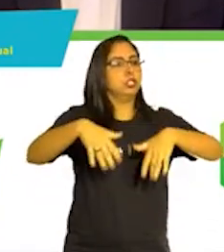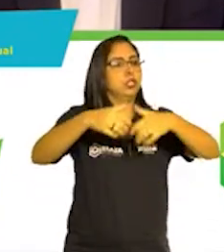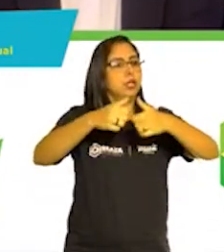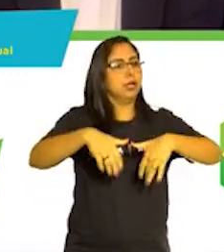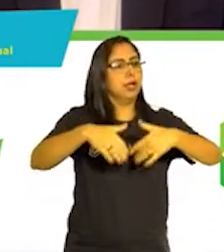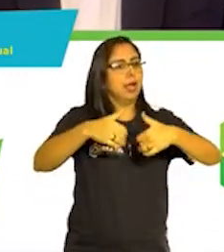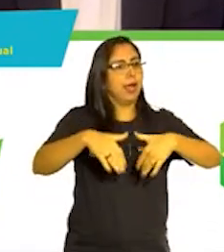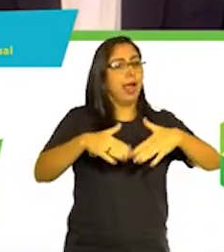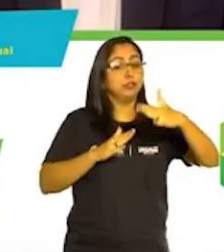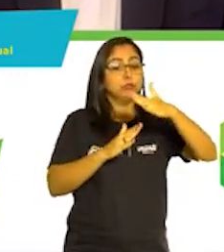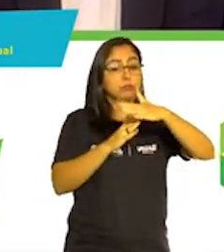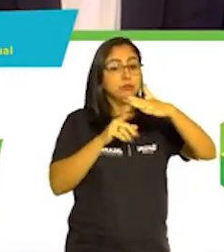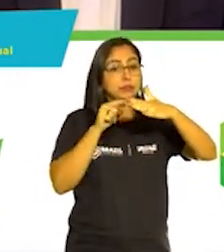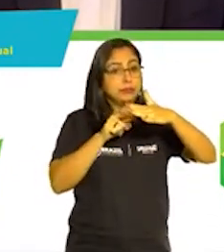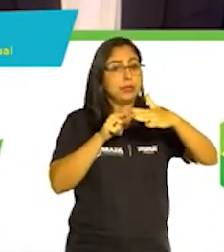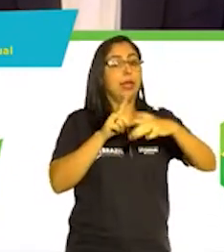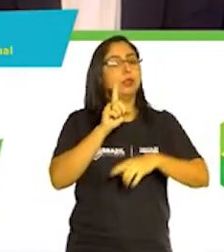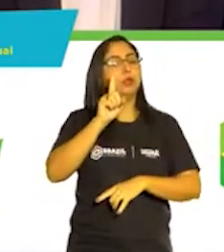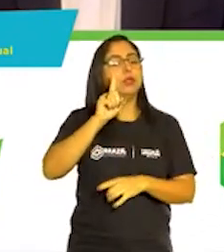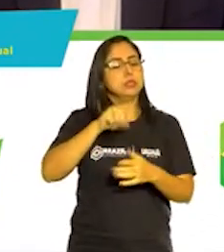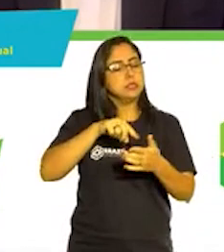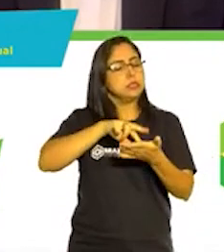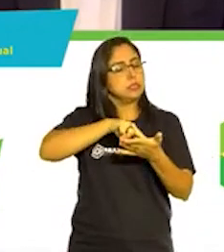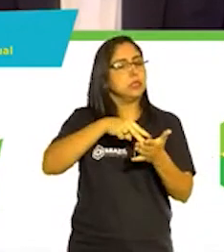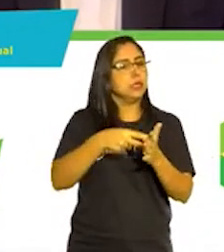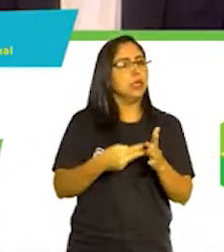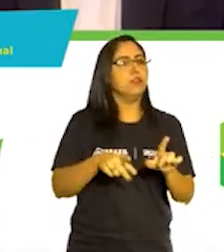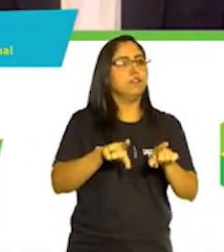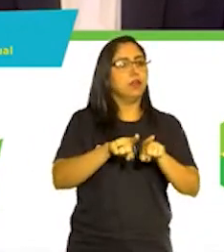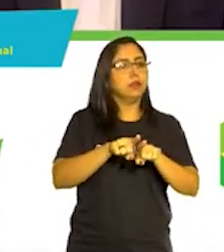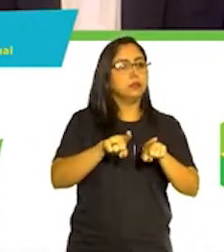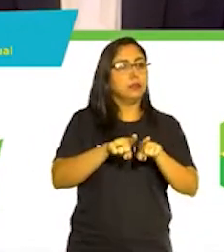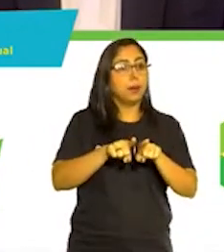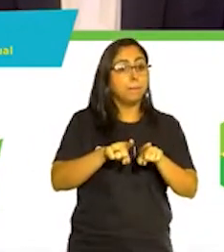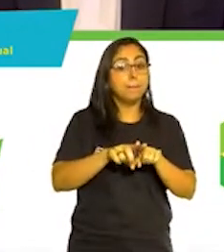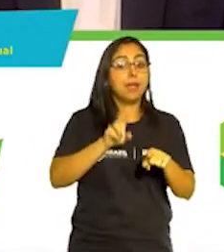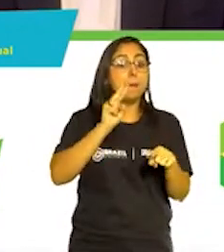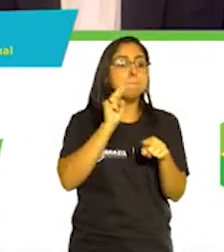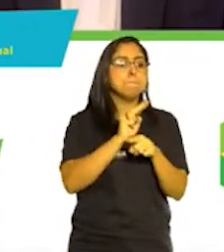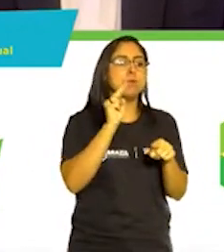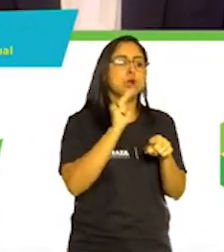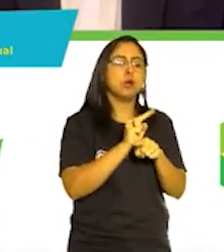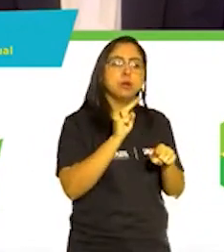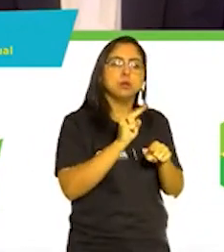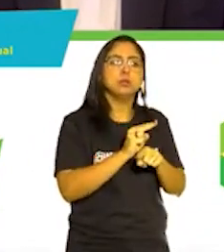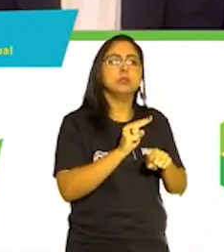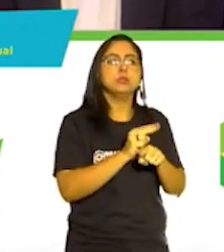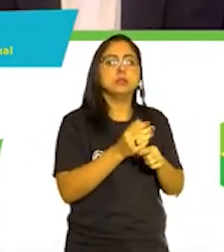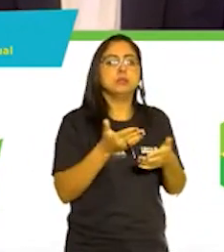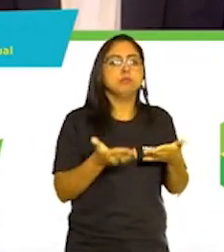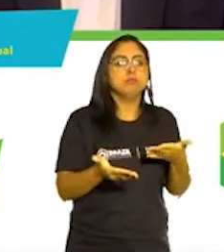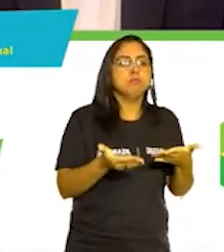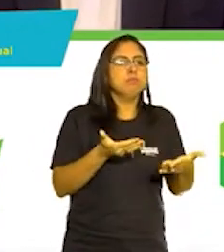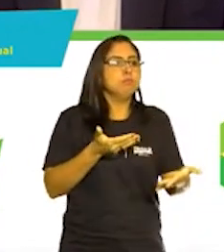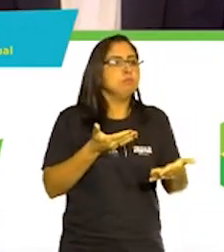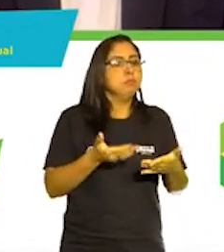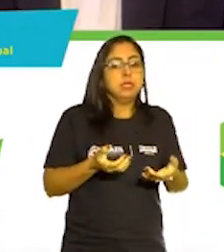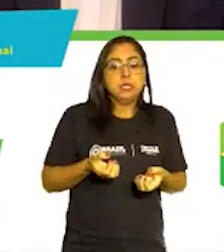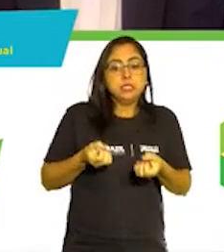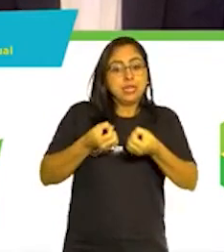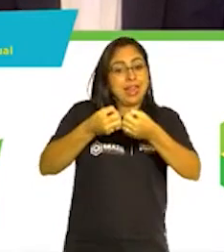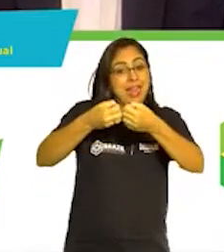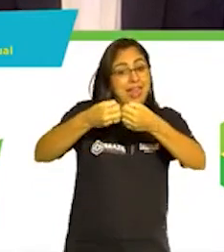uma forma de indexação também, né? É uma maneira de ficar se protegendo de um jeito ou de outro, de gastar